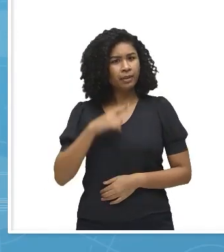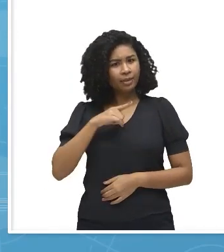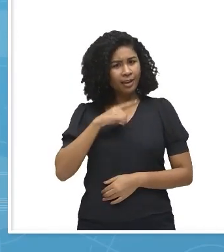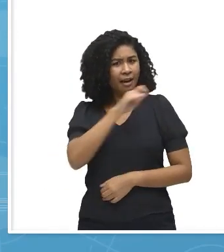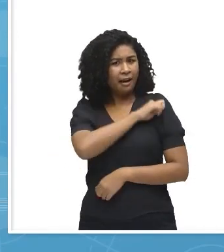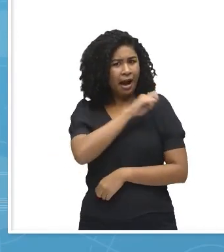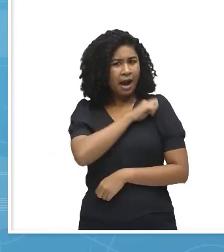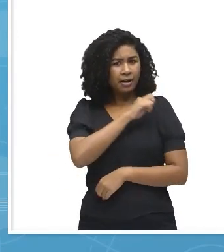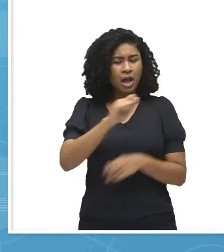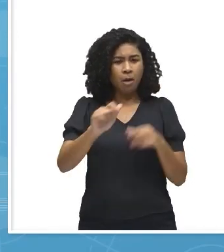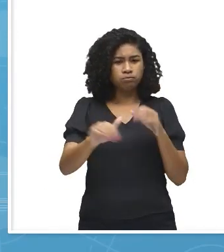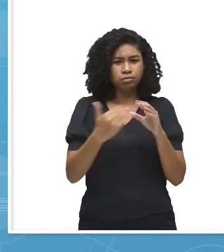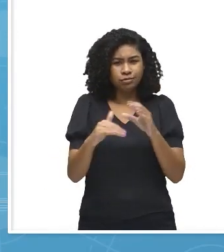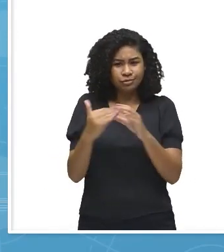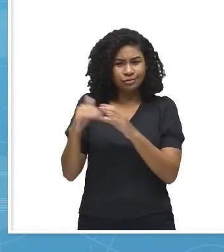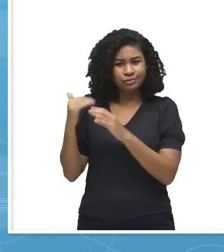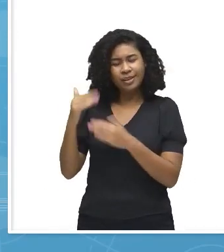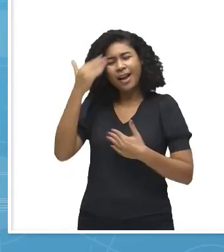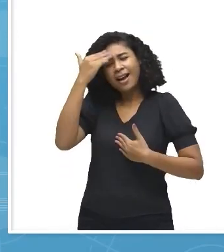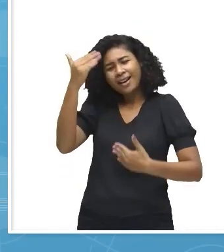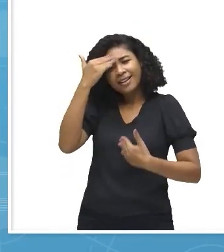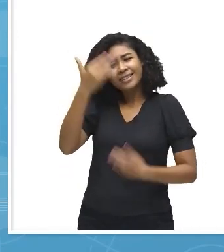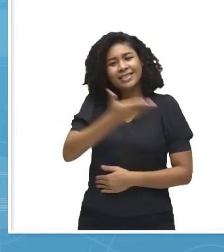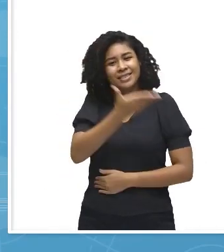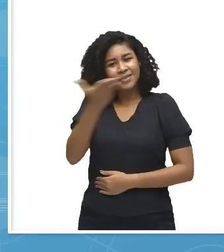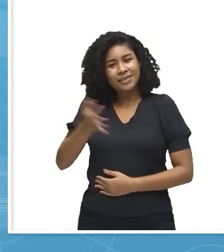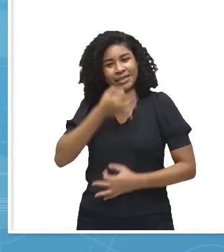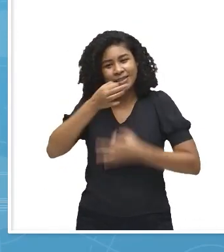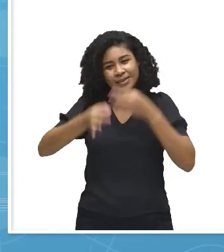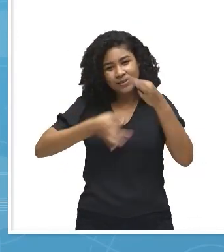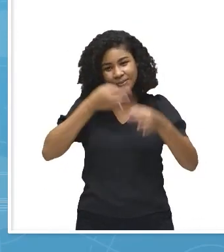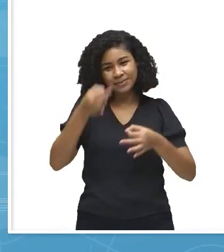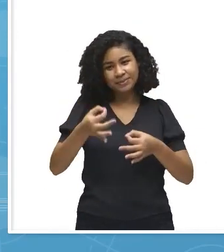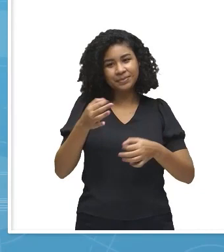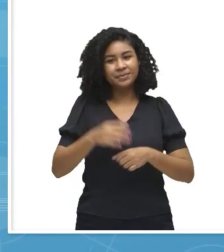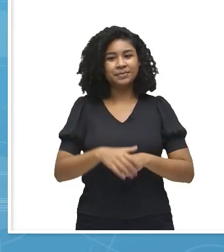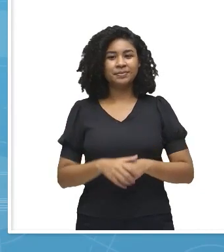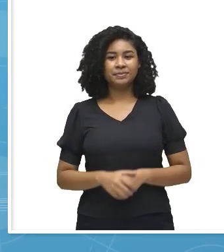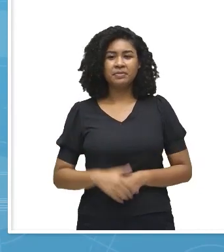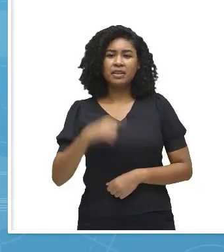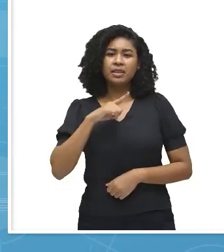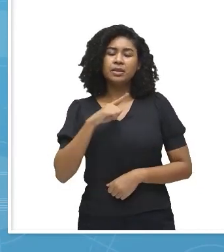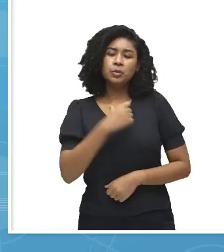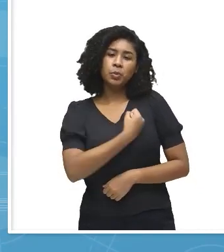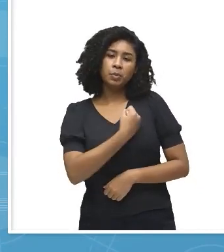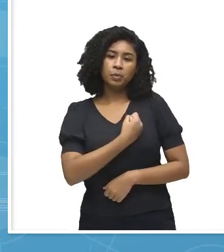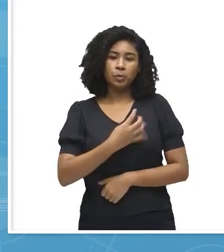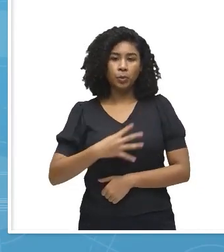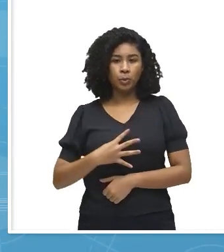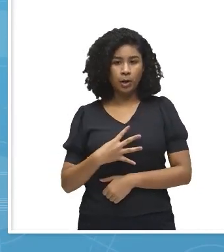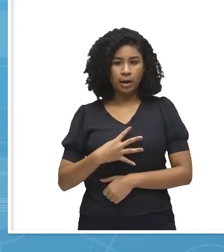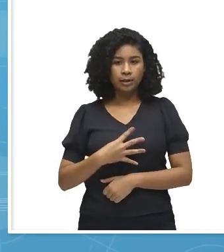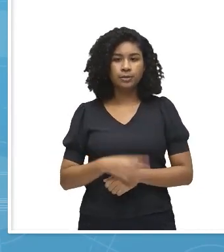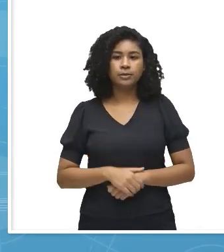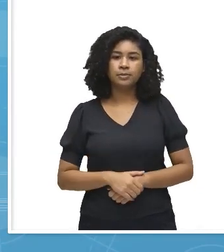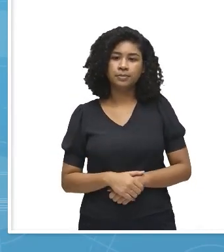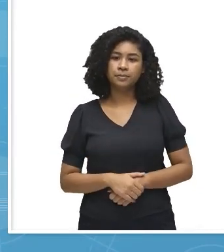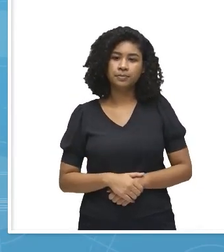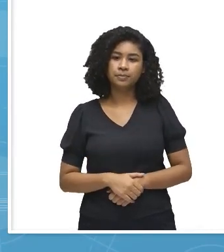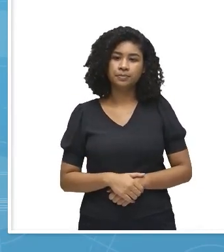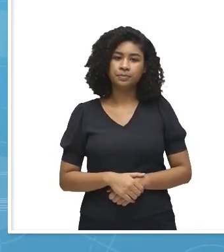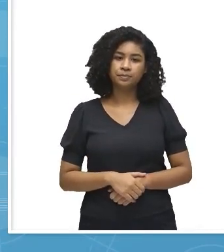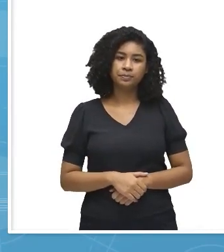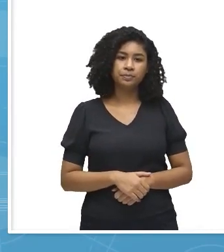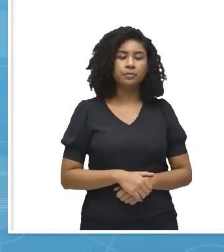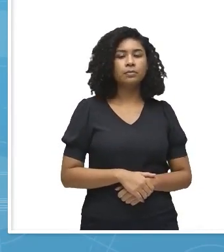no chat, né? Agradeço aí a participação de todo mundo. Então, a gente tem aqui, na questão de número 4, né, acompanhando aqui, a